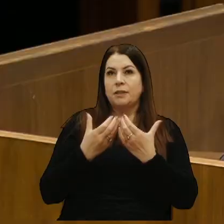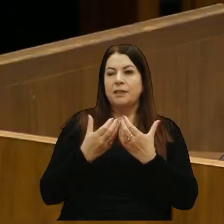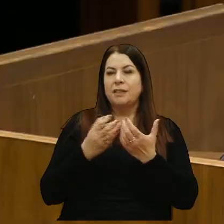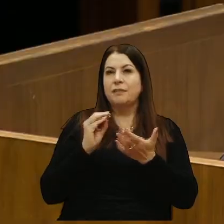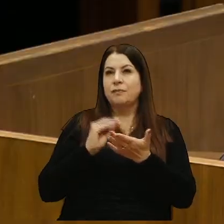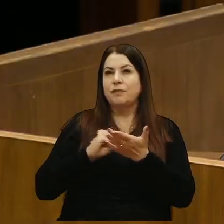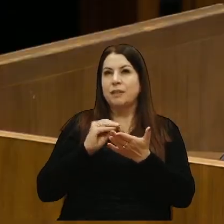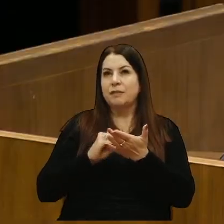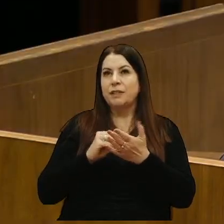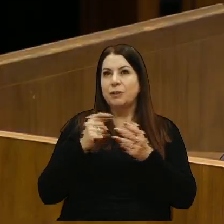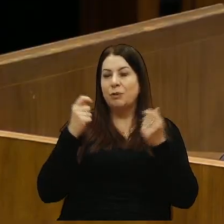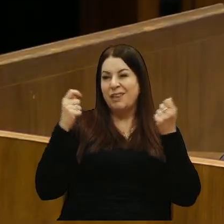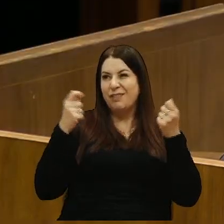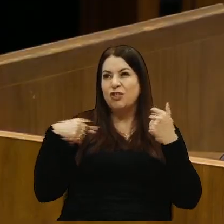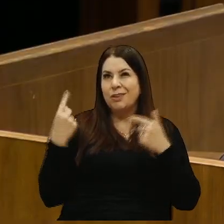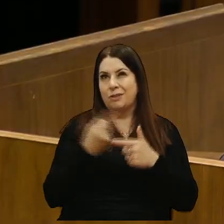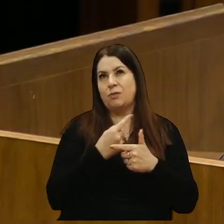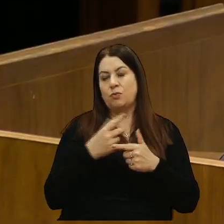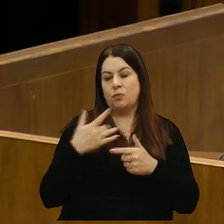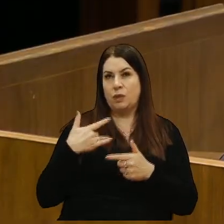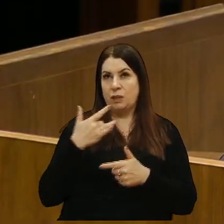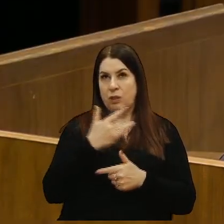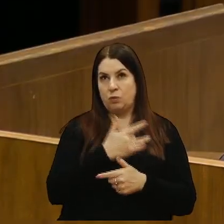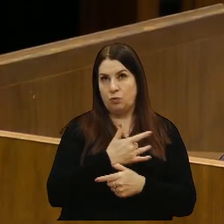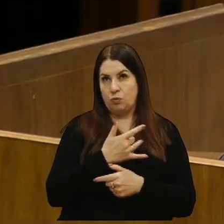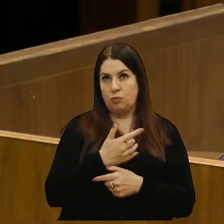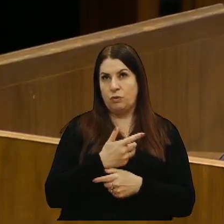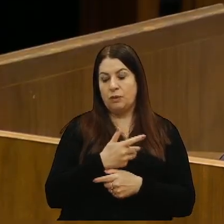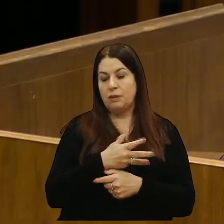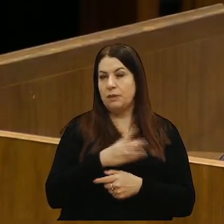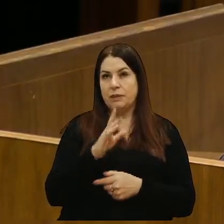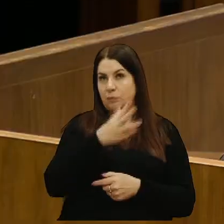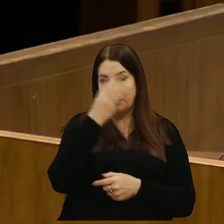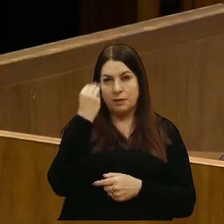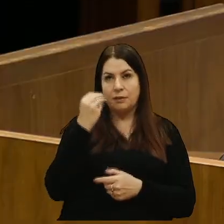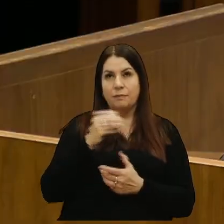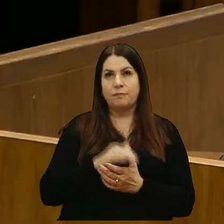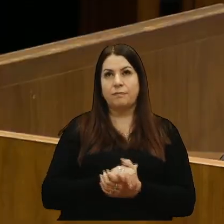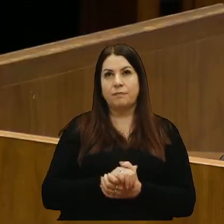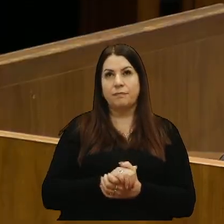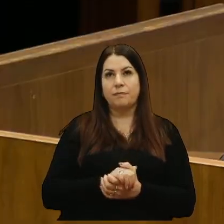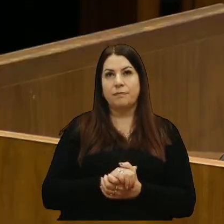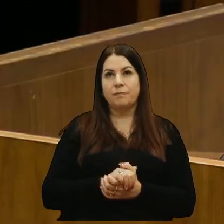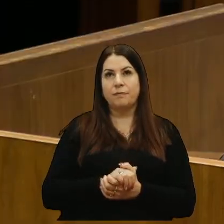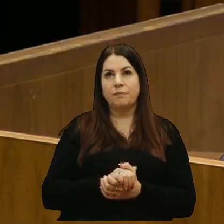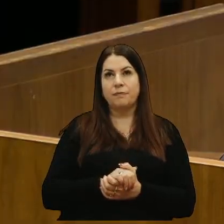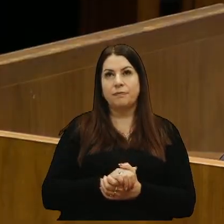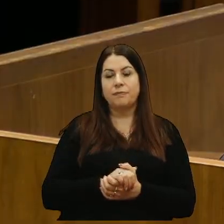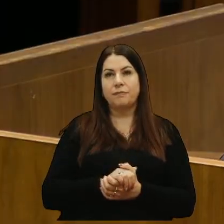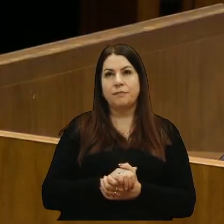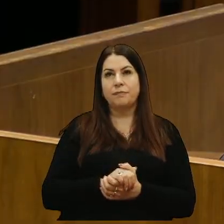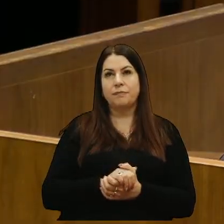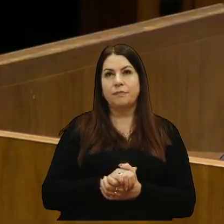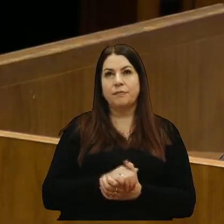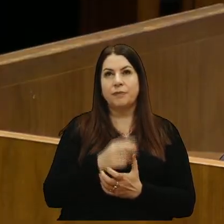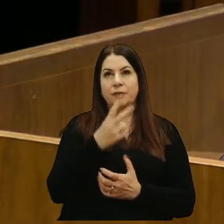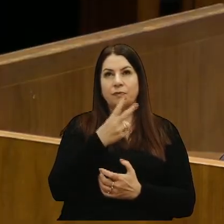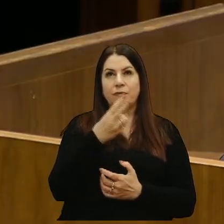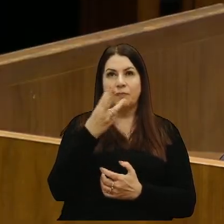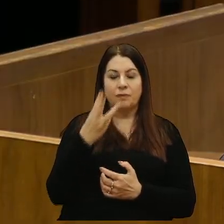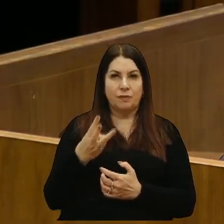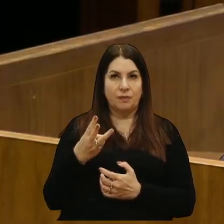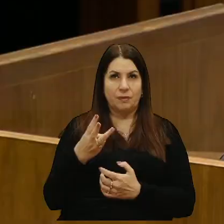carente reivindicando a questão da saúde aqui, sem contar, só uma partezinha aqui, que dos